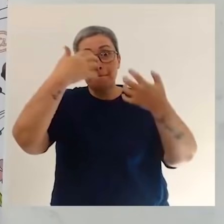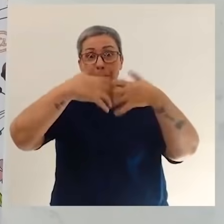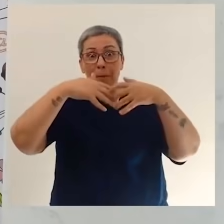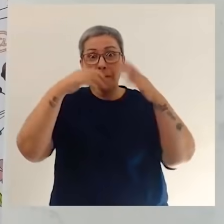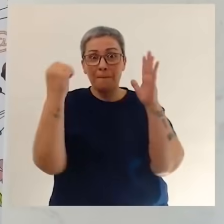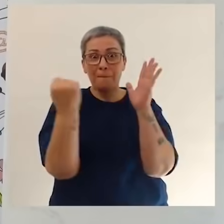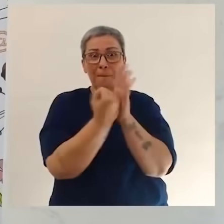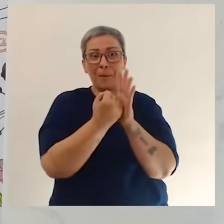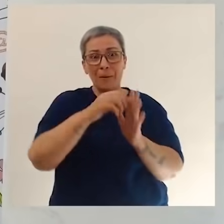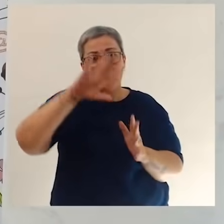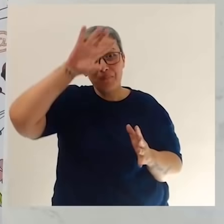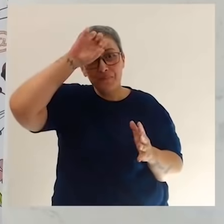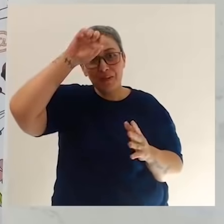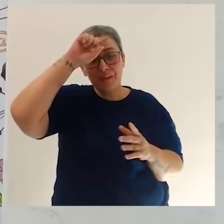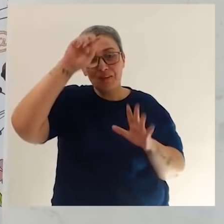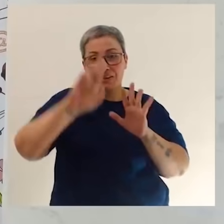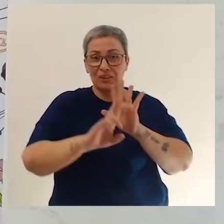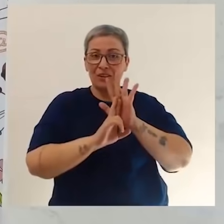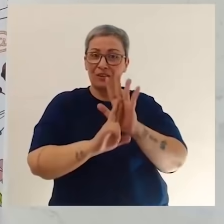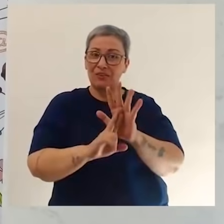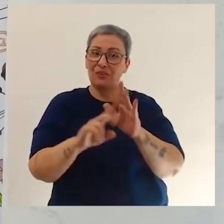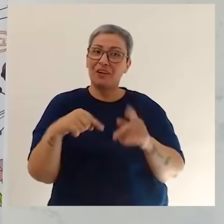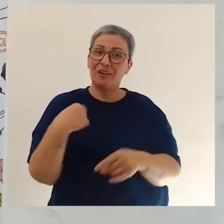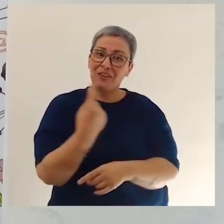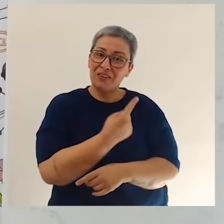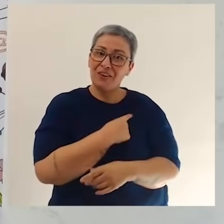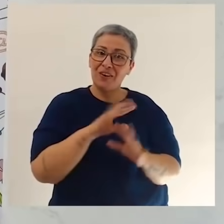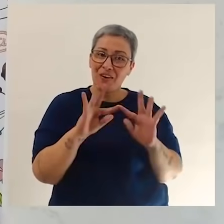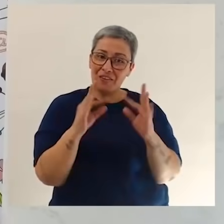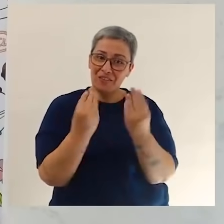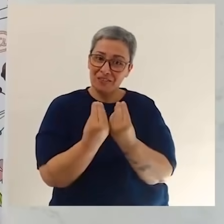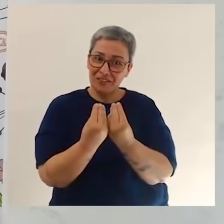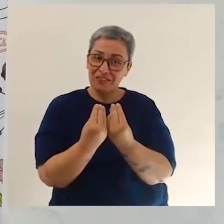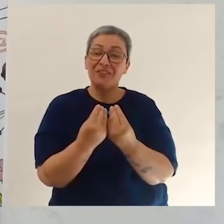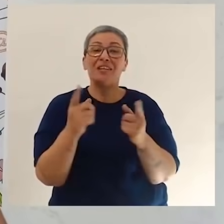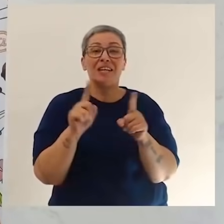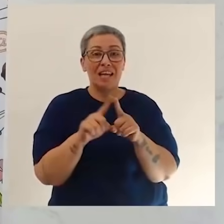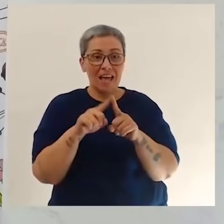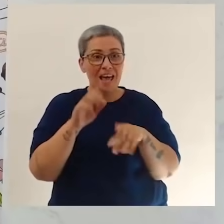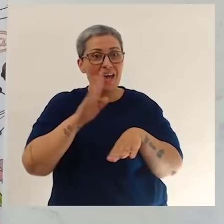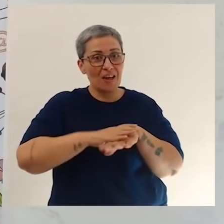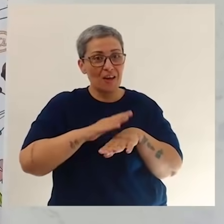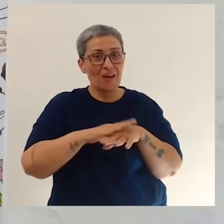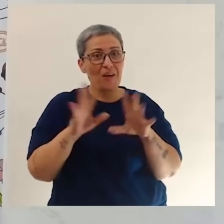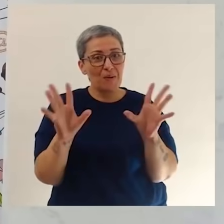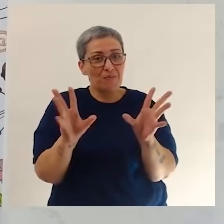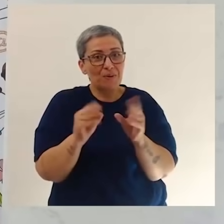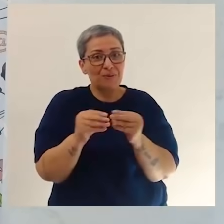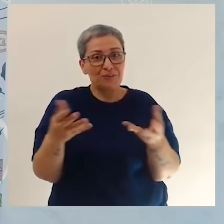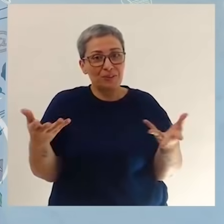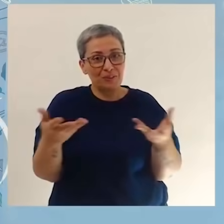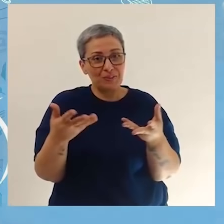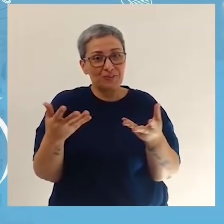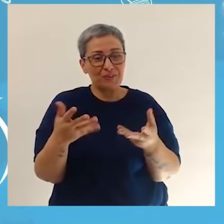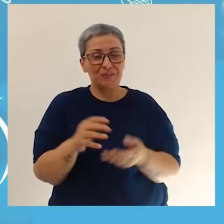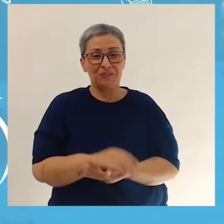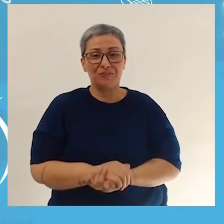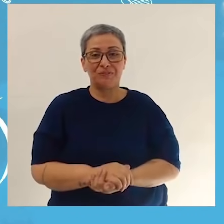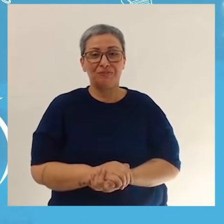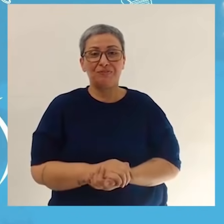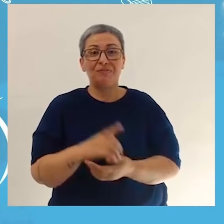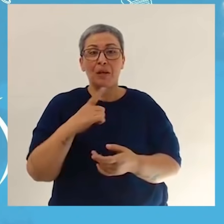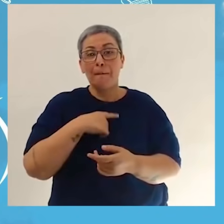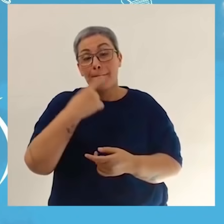pensar em um marco de memória que represente a sua família. Essa é a minha síntese de hoje para